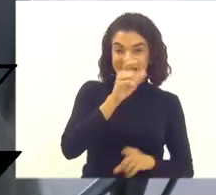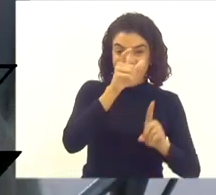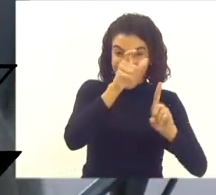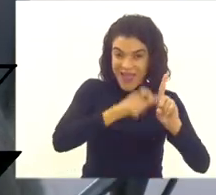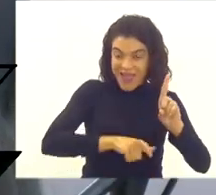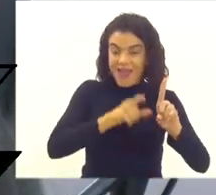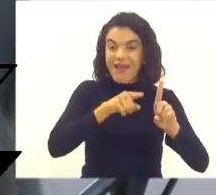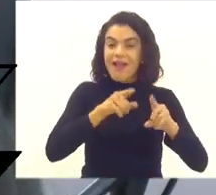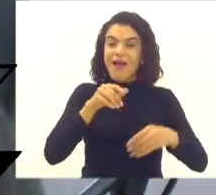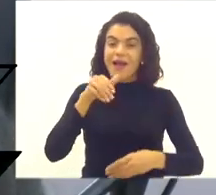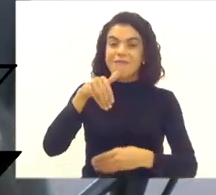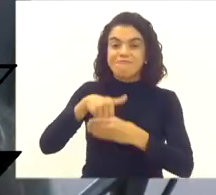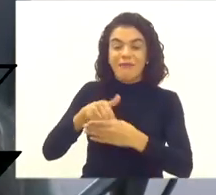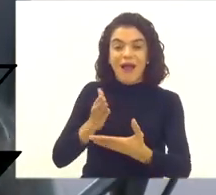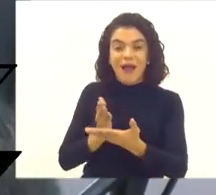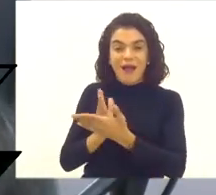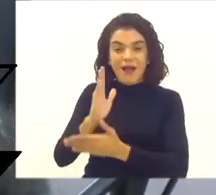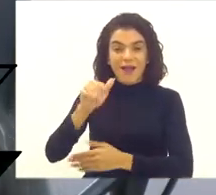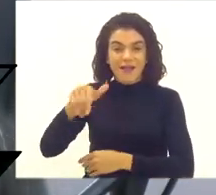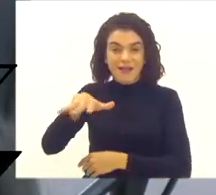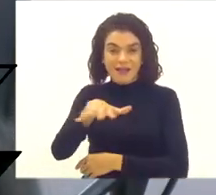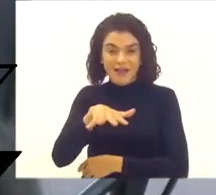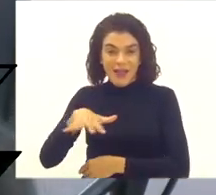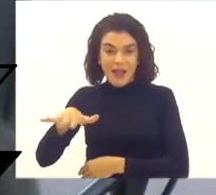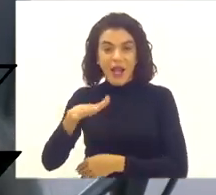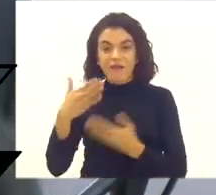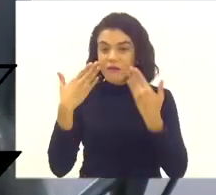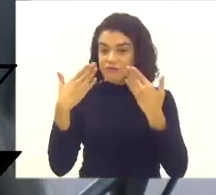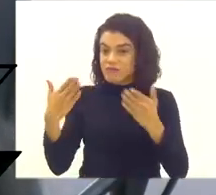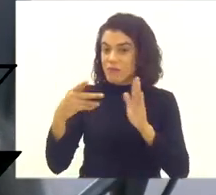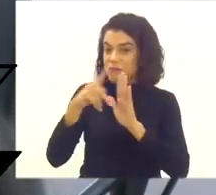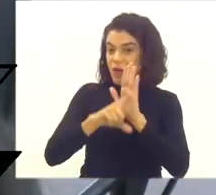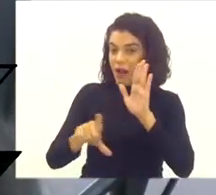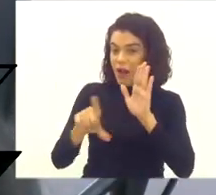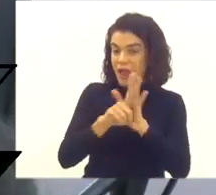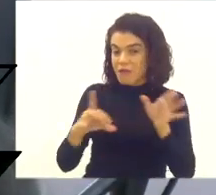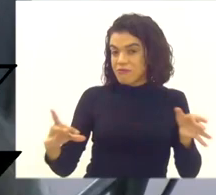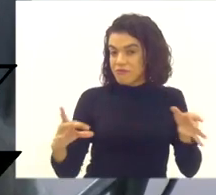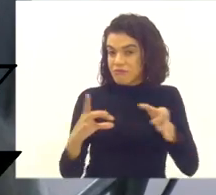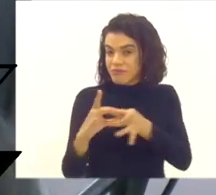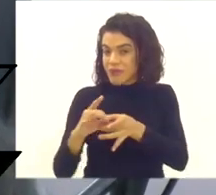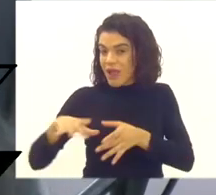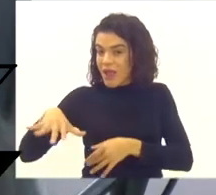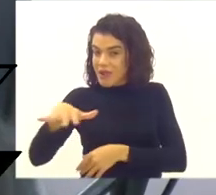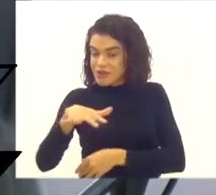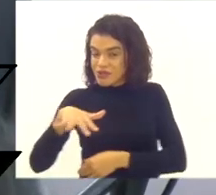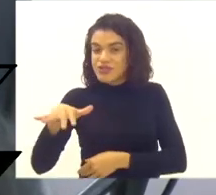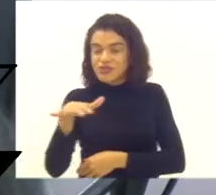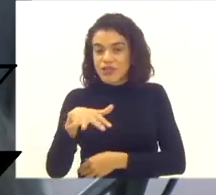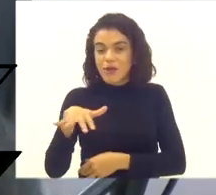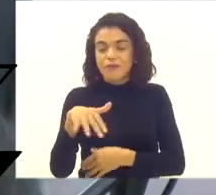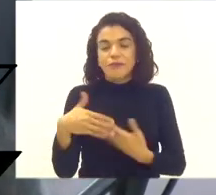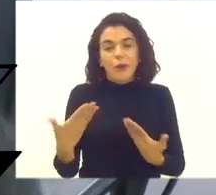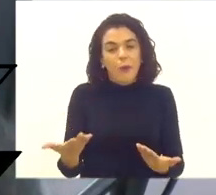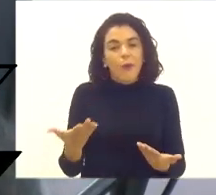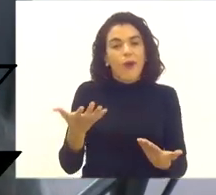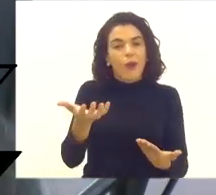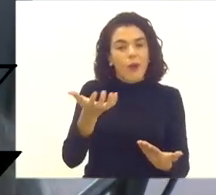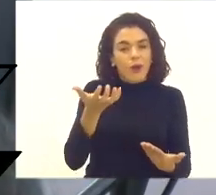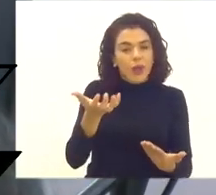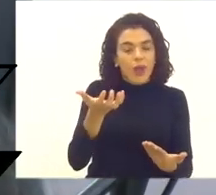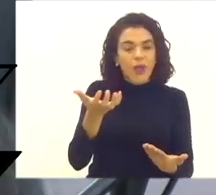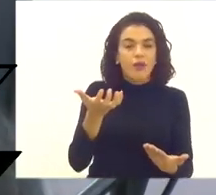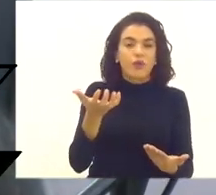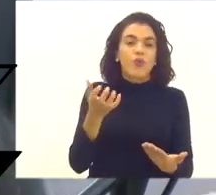por aquela região ela vai apresentar um projeto de lei que tem a ver com aquela região então assim o que eu quero eu